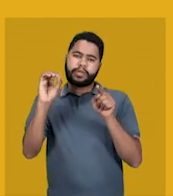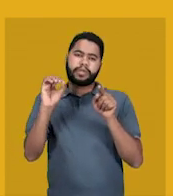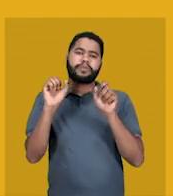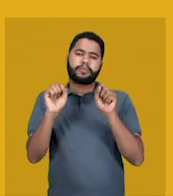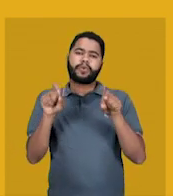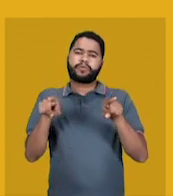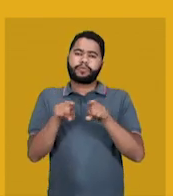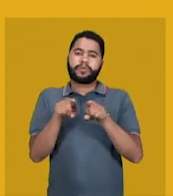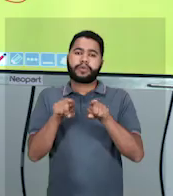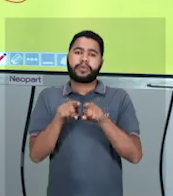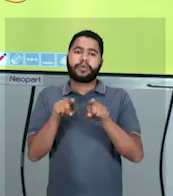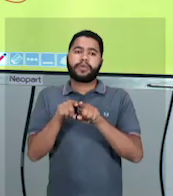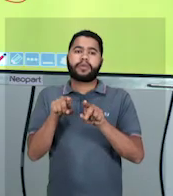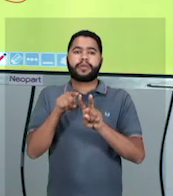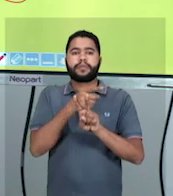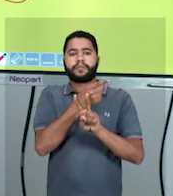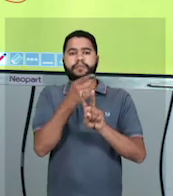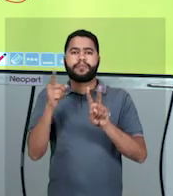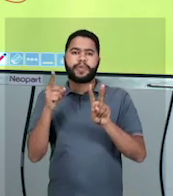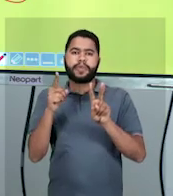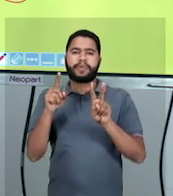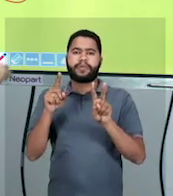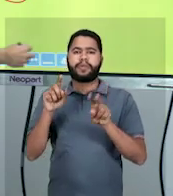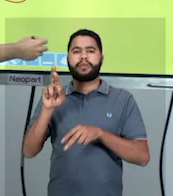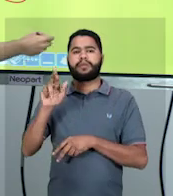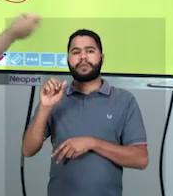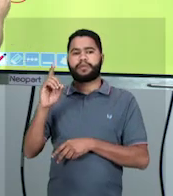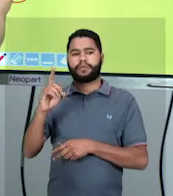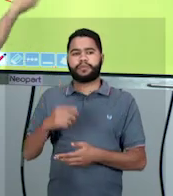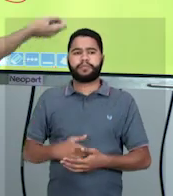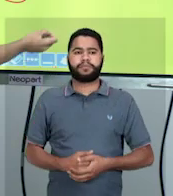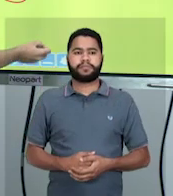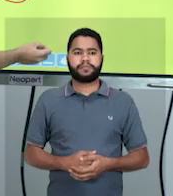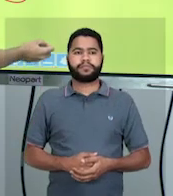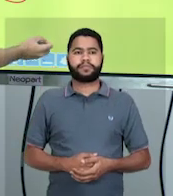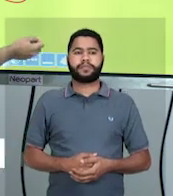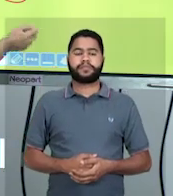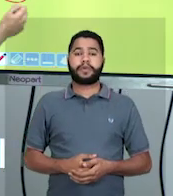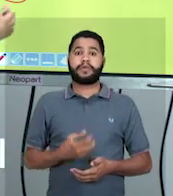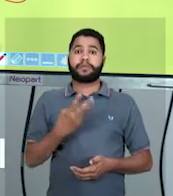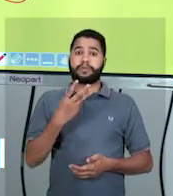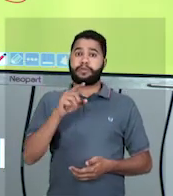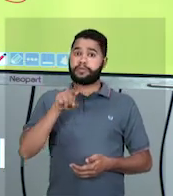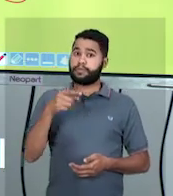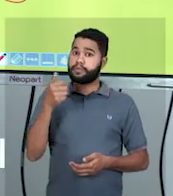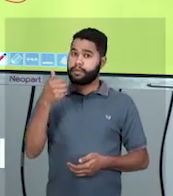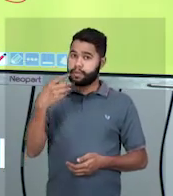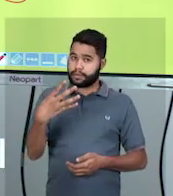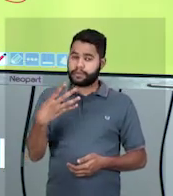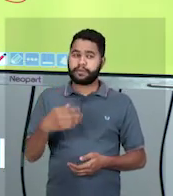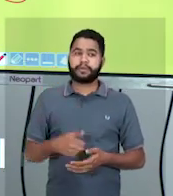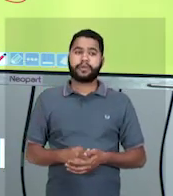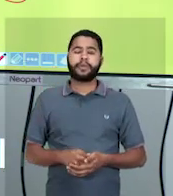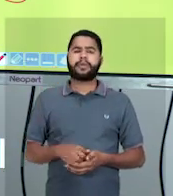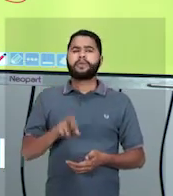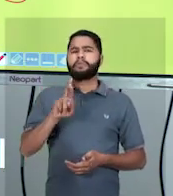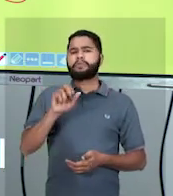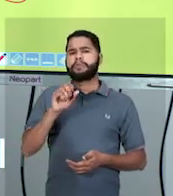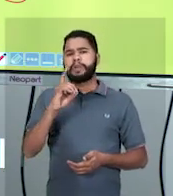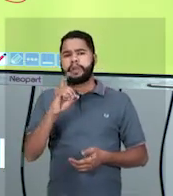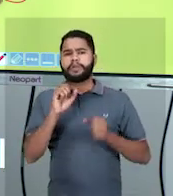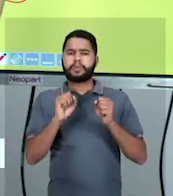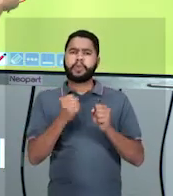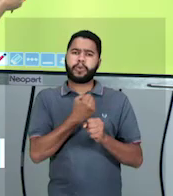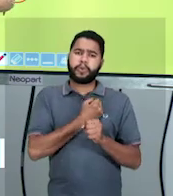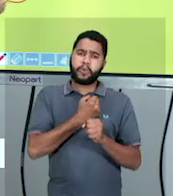dizer que é PIS radiano de 3,14 então não adianta eu posso ser o